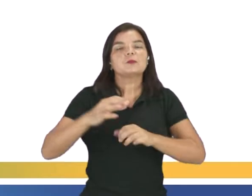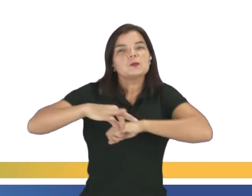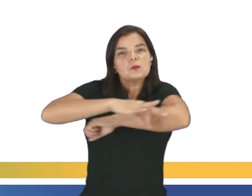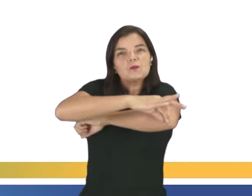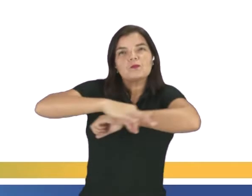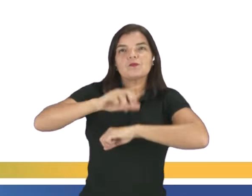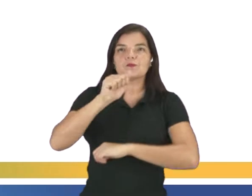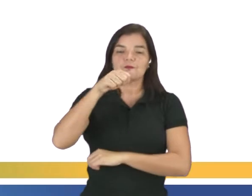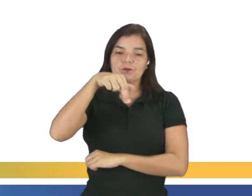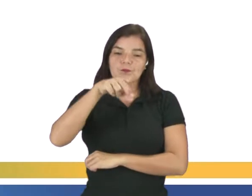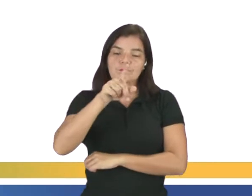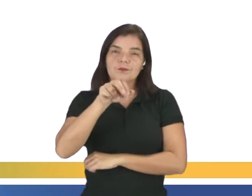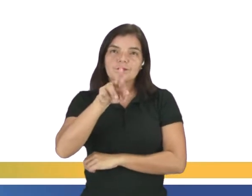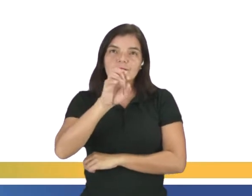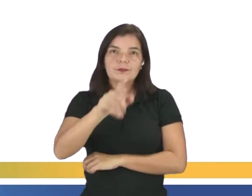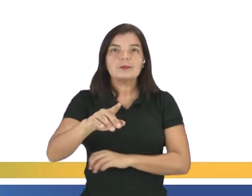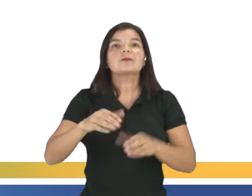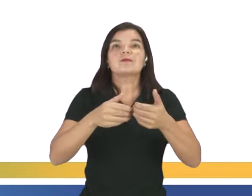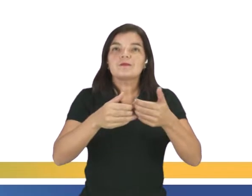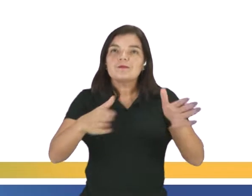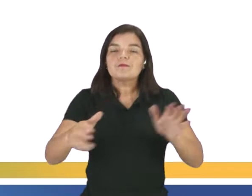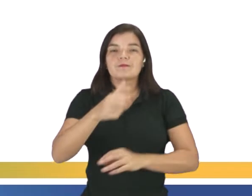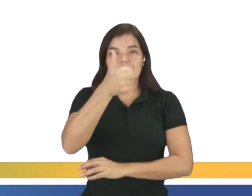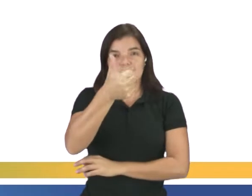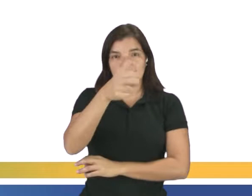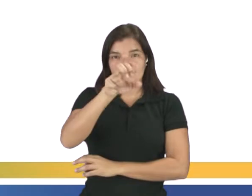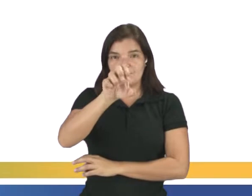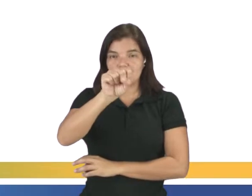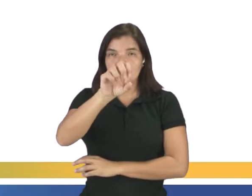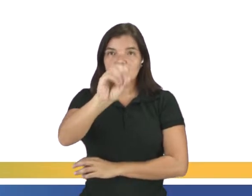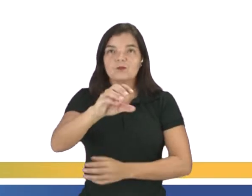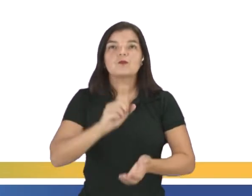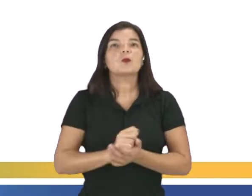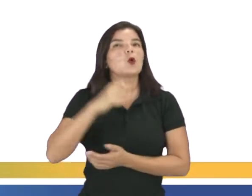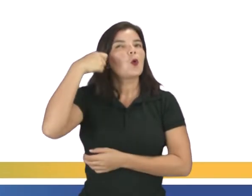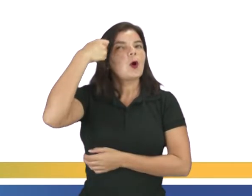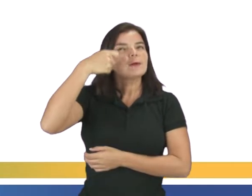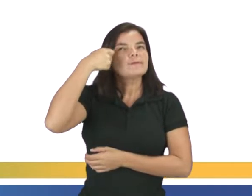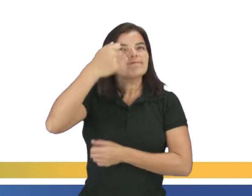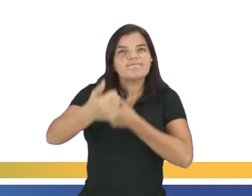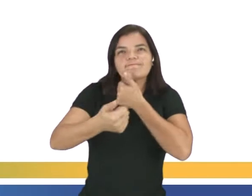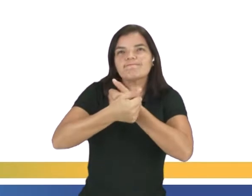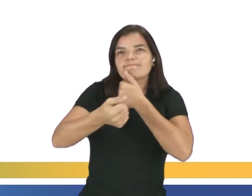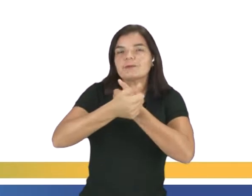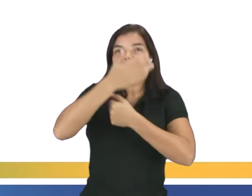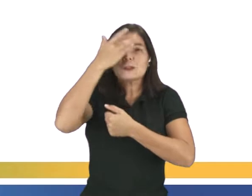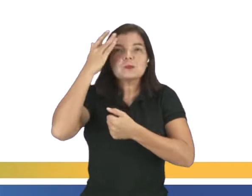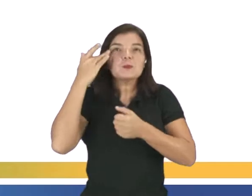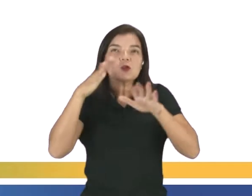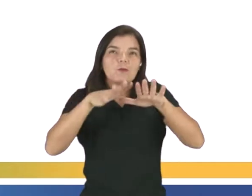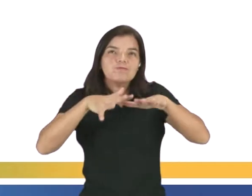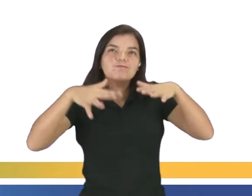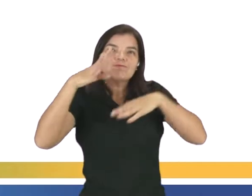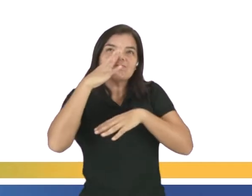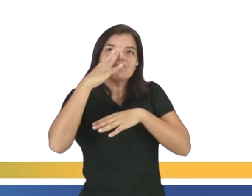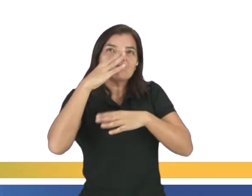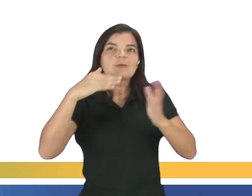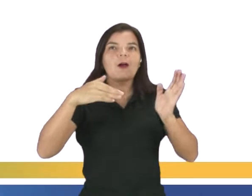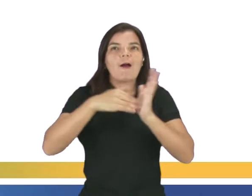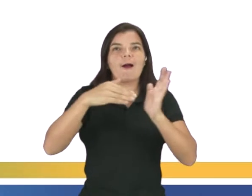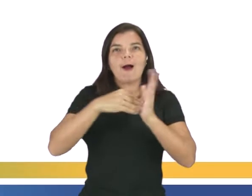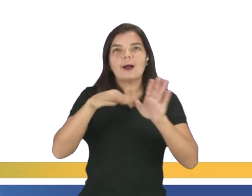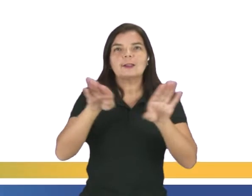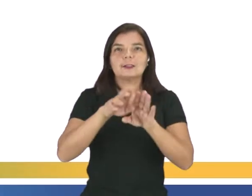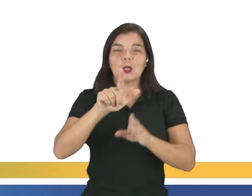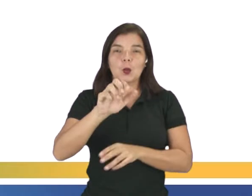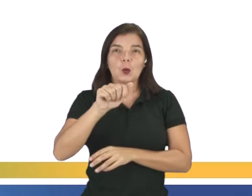Andrea Palladio, inaugurada em 1580, o ator ficava bem próximo à plateia até a adoção do